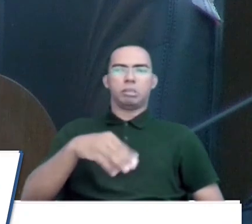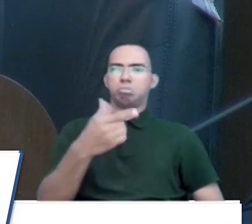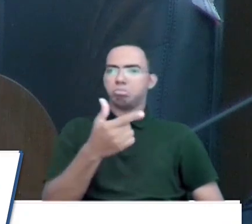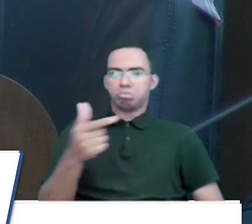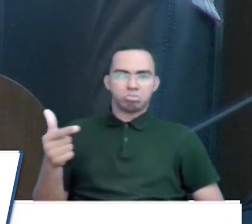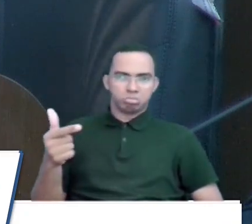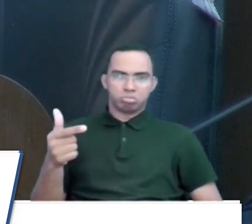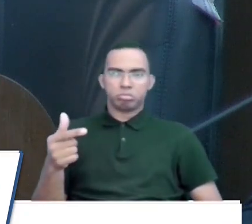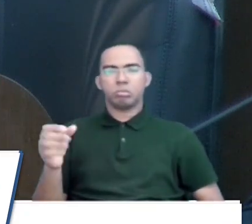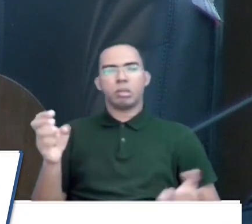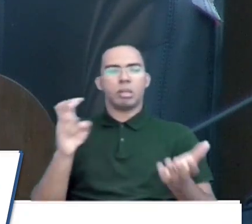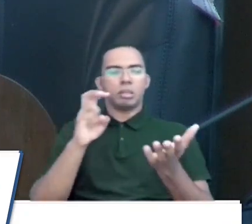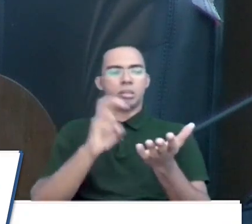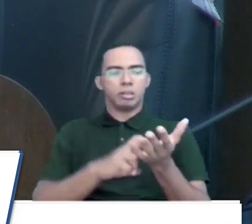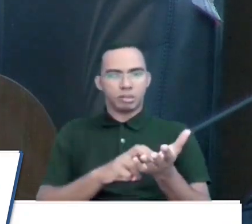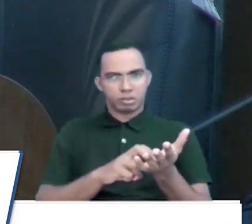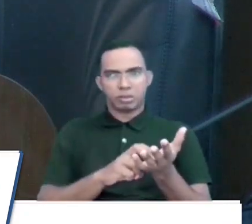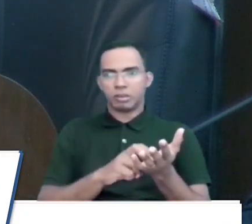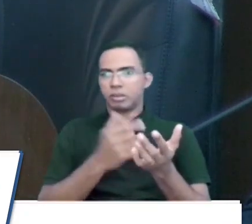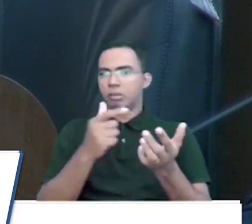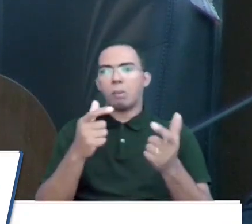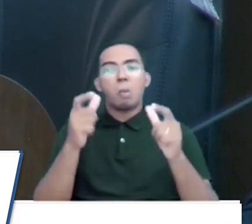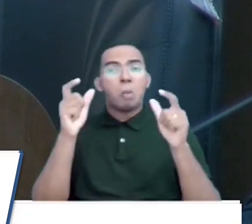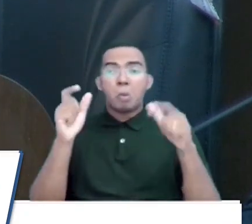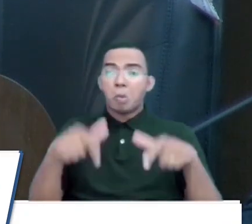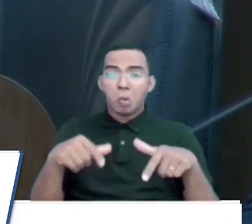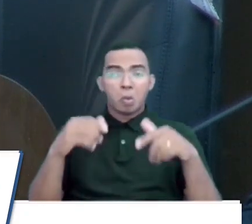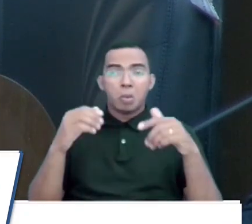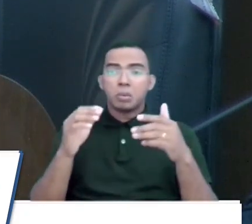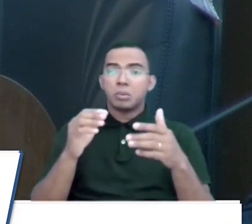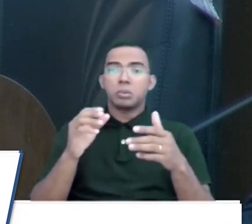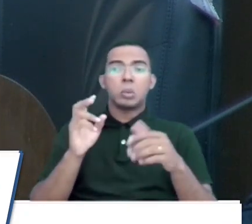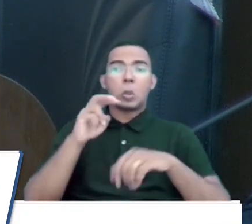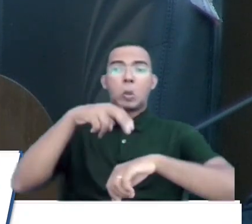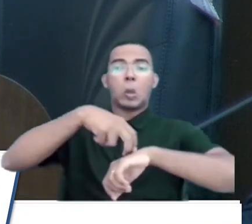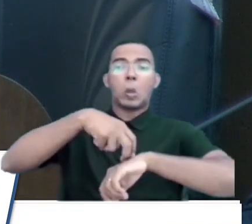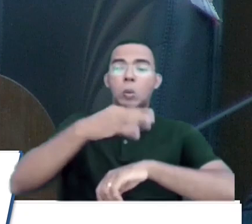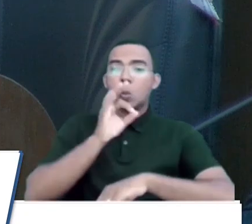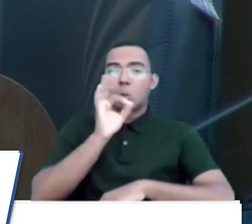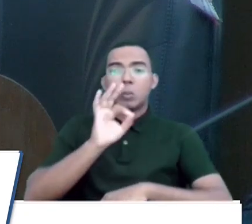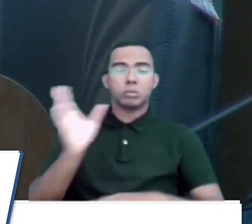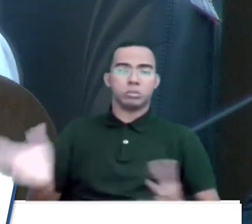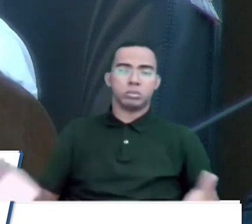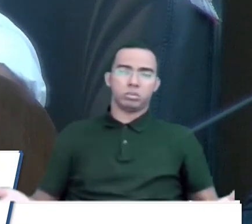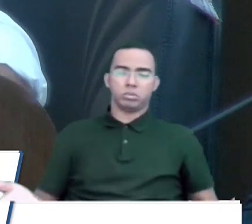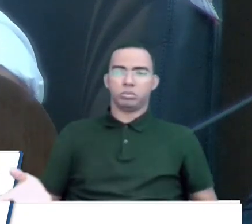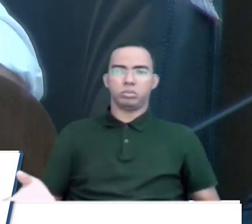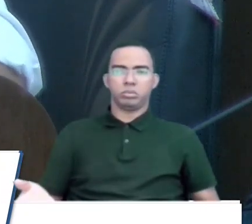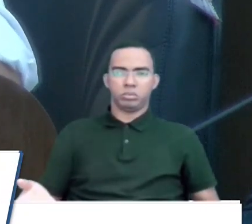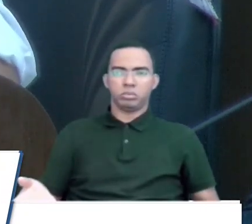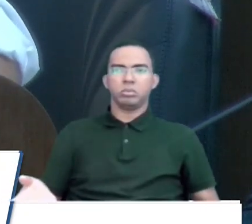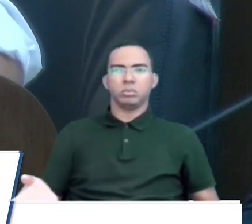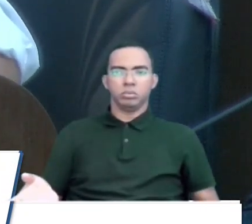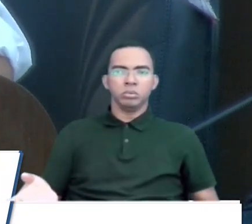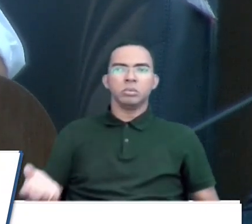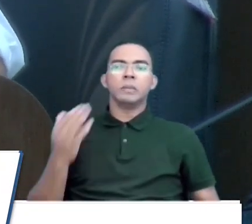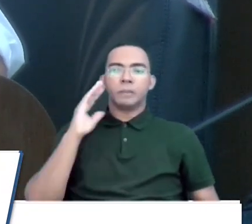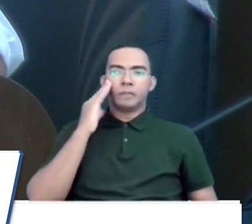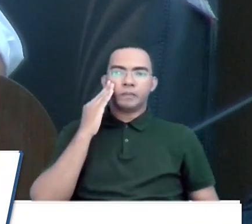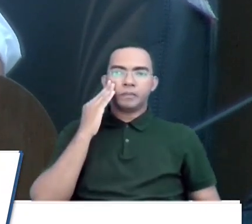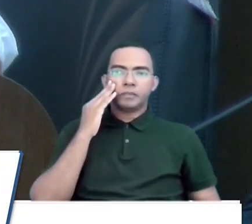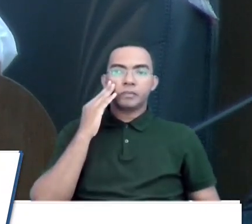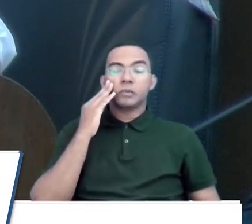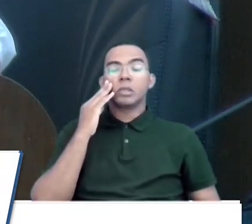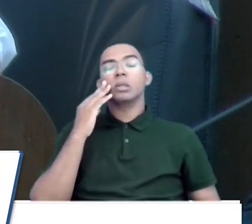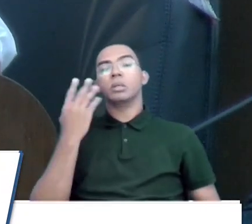Terminaram de manhã e não tomou local, não tomou oposição. Não tomou oposição. Então, eu